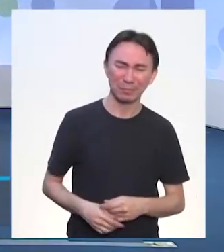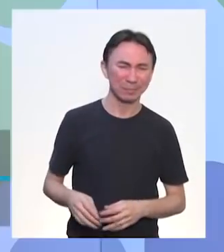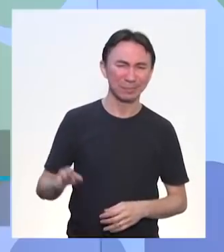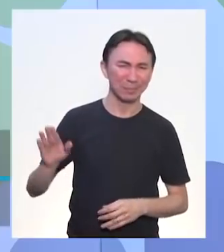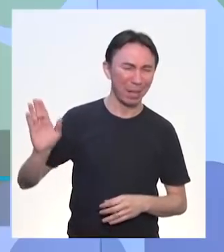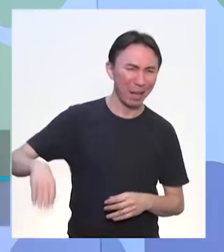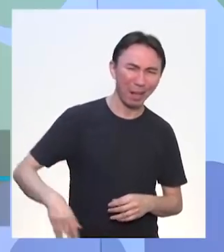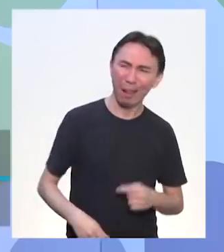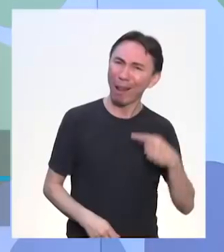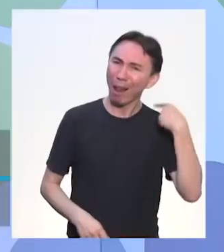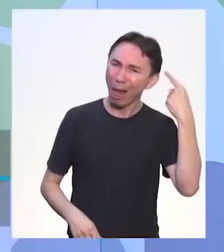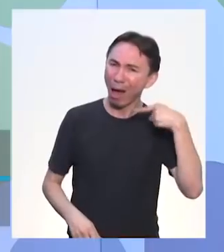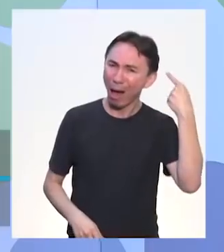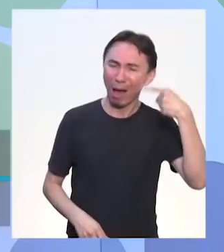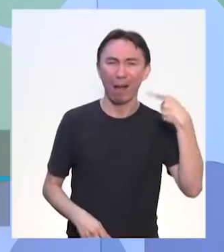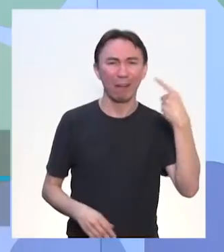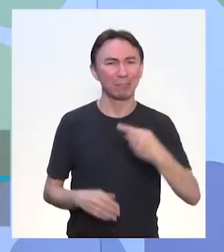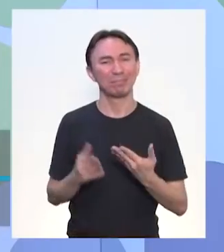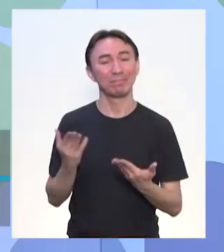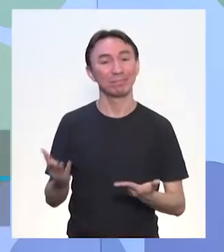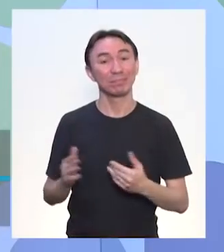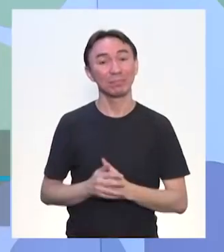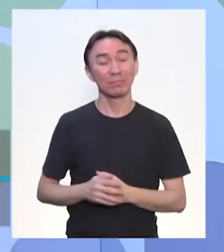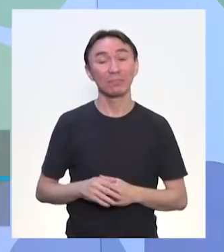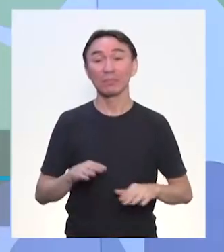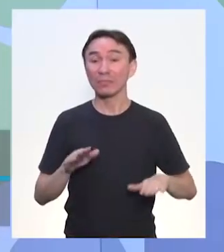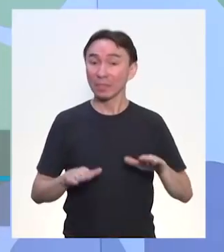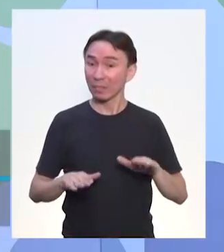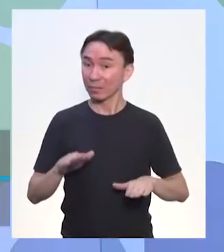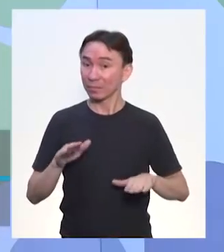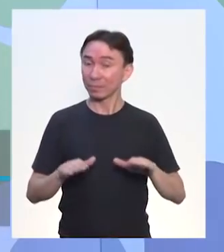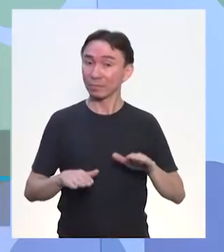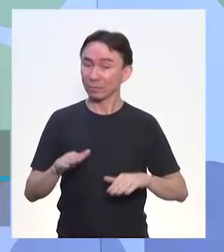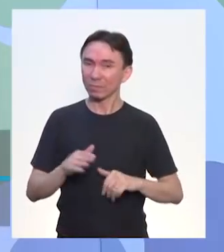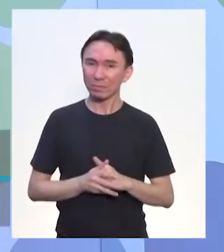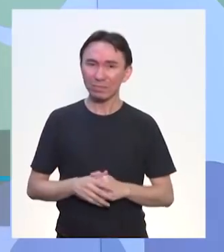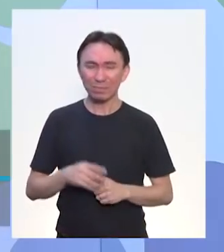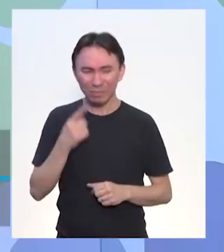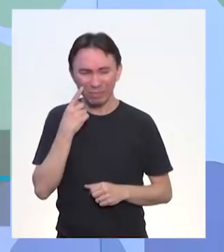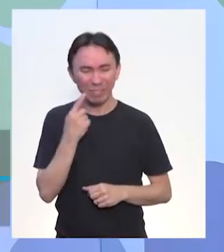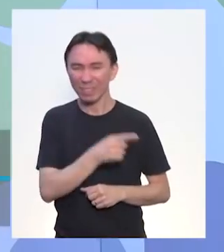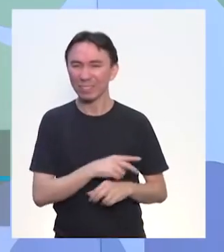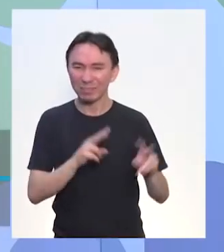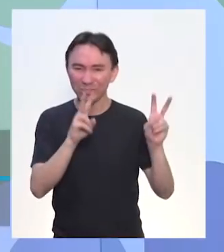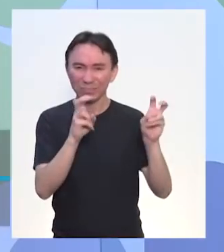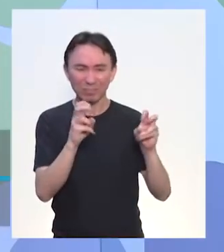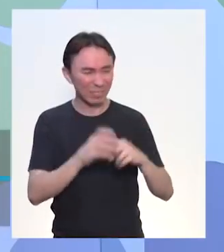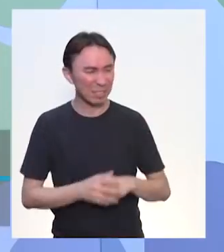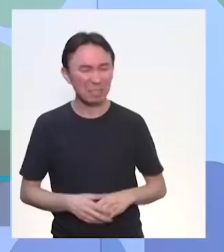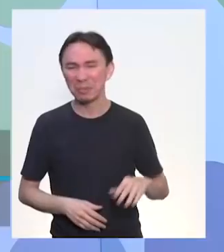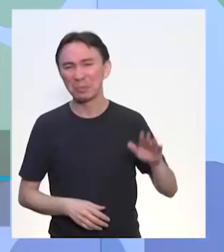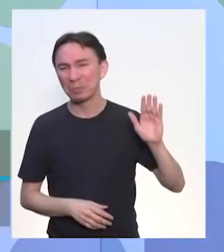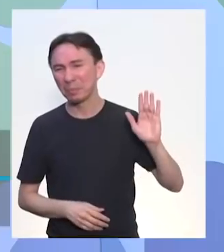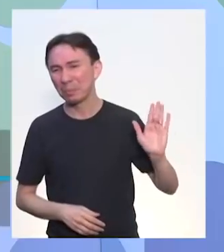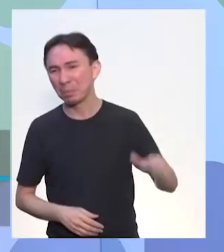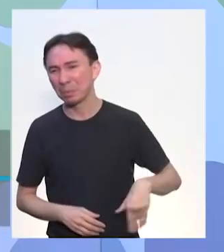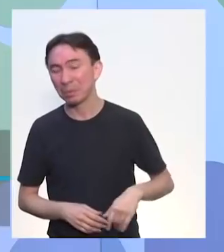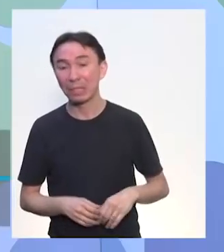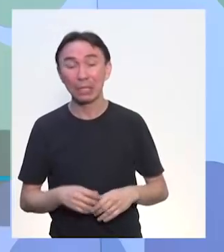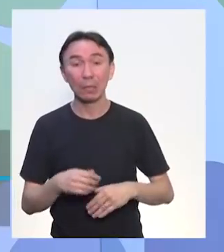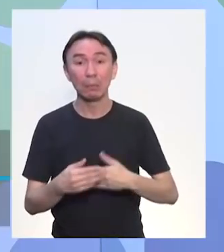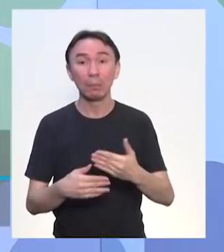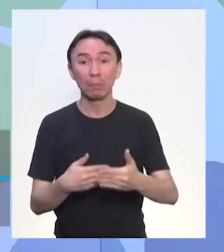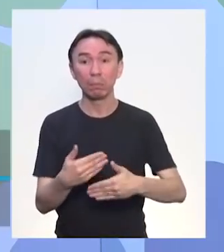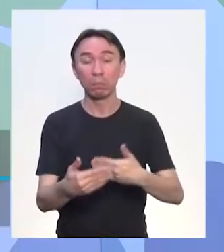tirou isso, né? E aí, às vezes, a gente trata esses assuntos como, nem vai dar certo, a gente não dá atenção, e aí, na verdade,